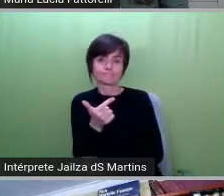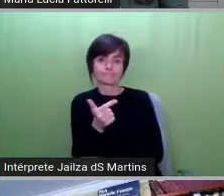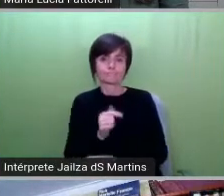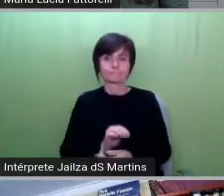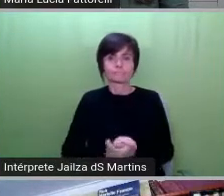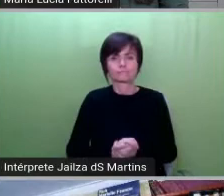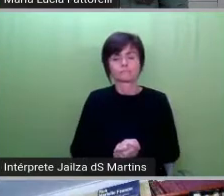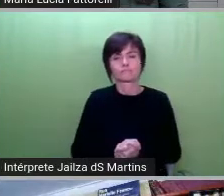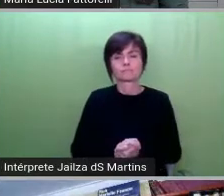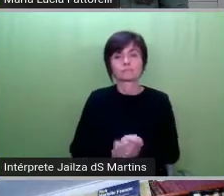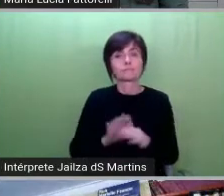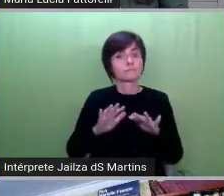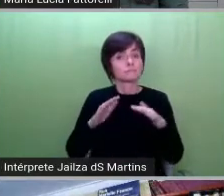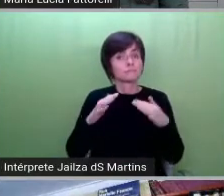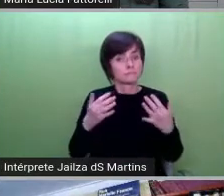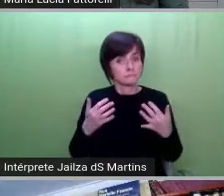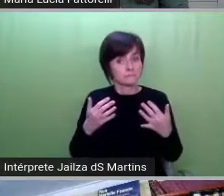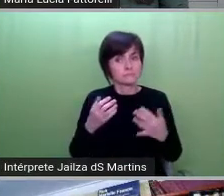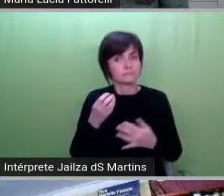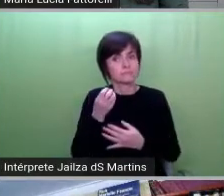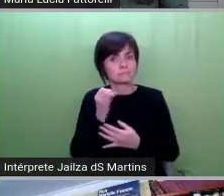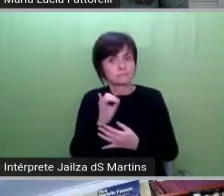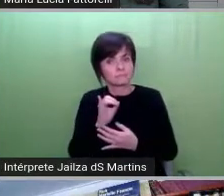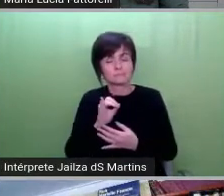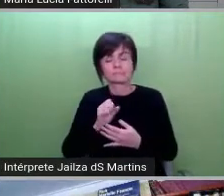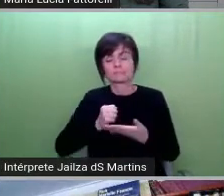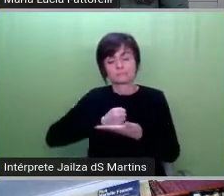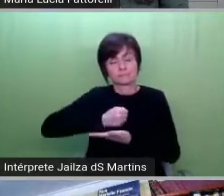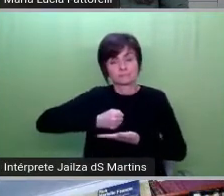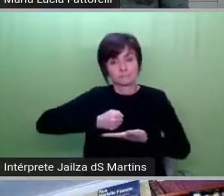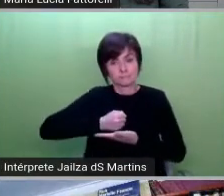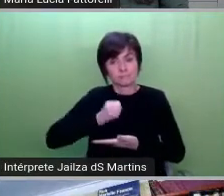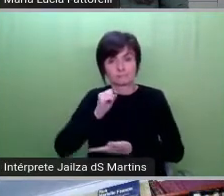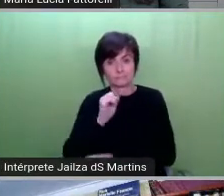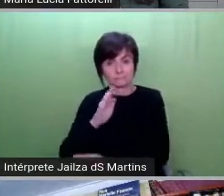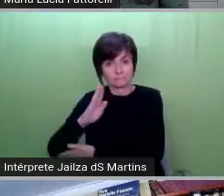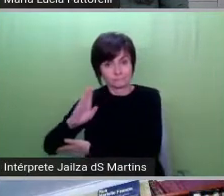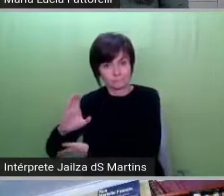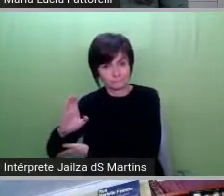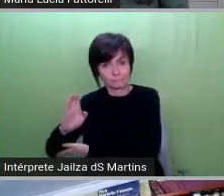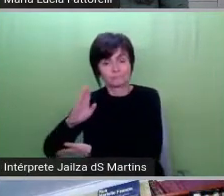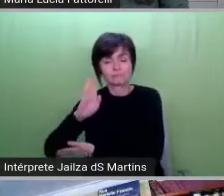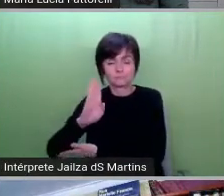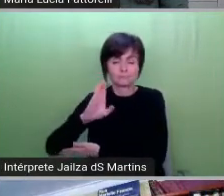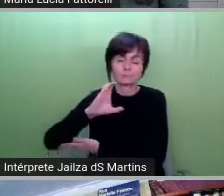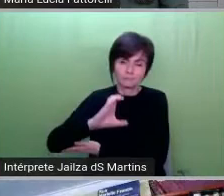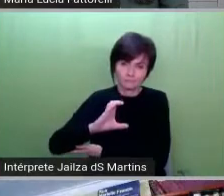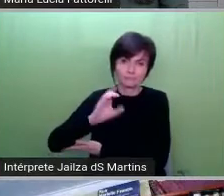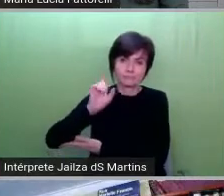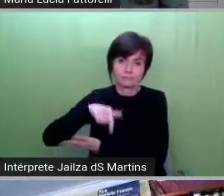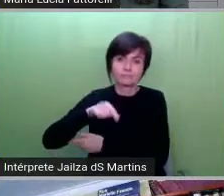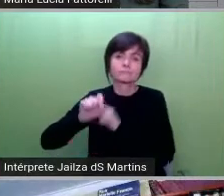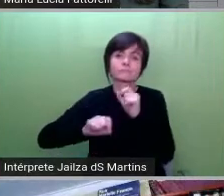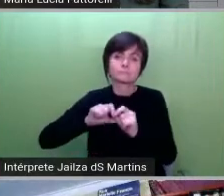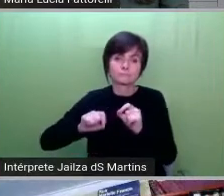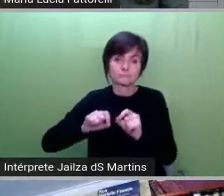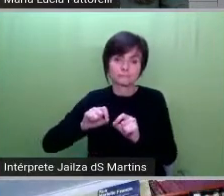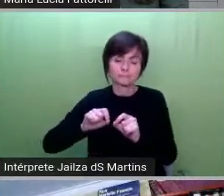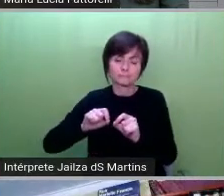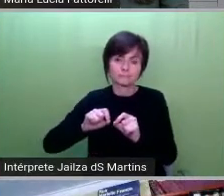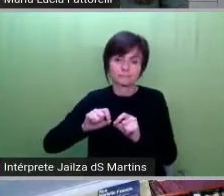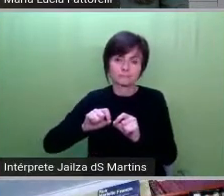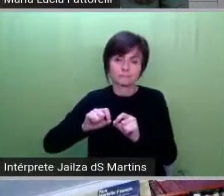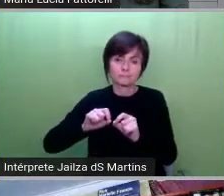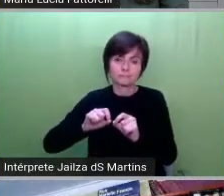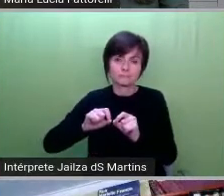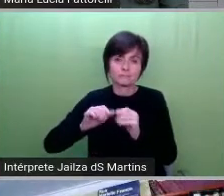Então, a função fundamental do Banco Central, prevista legalmente, é